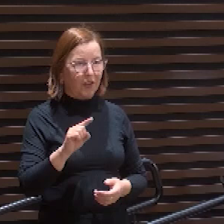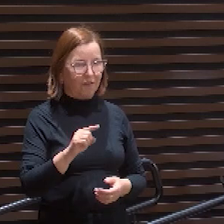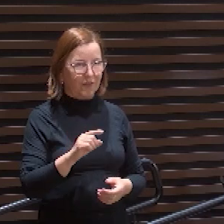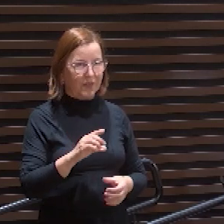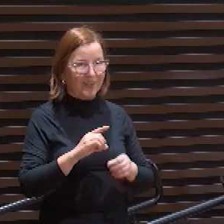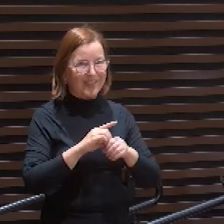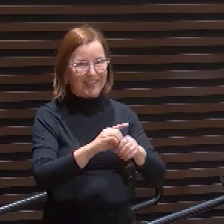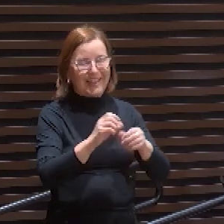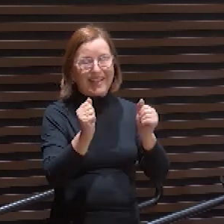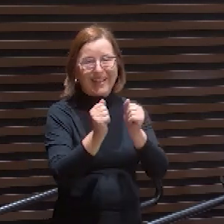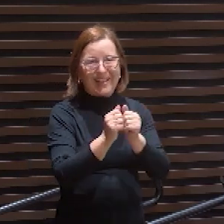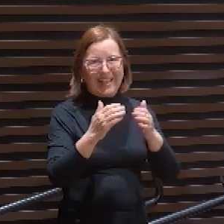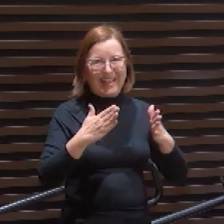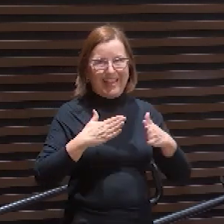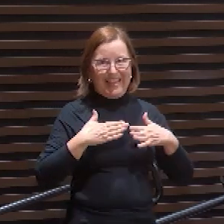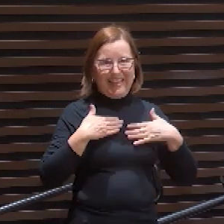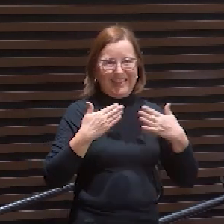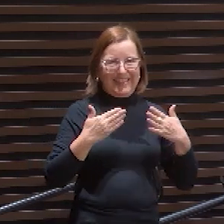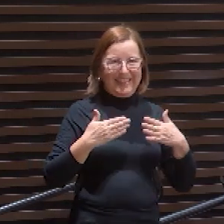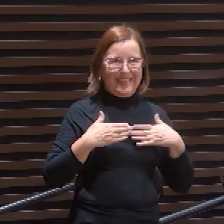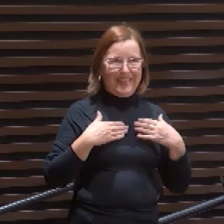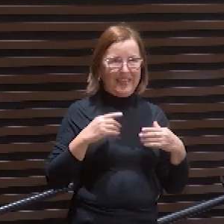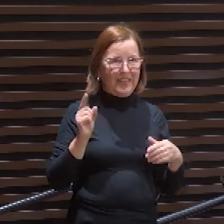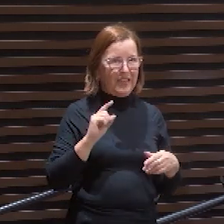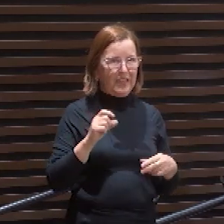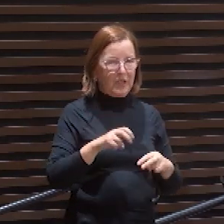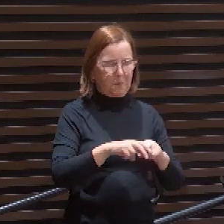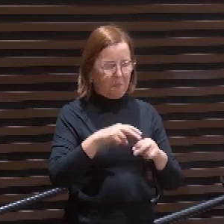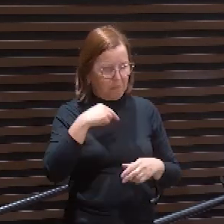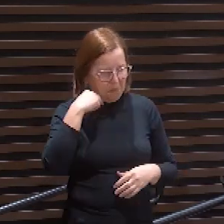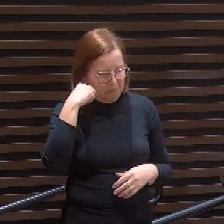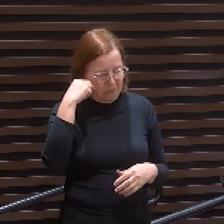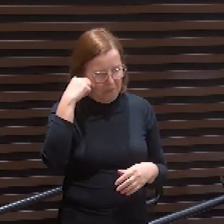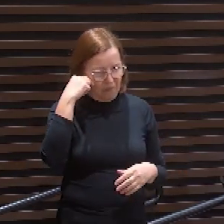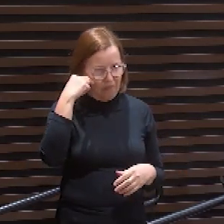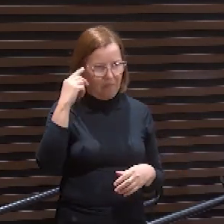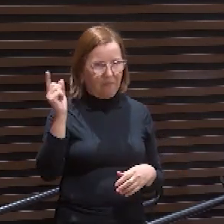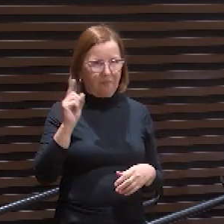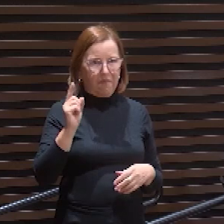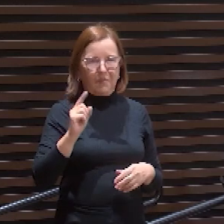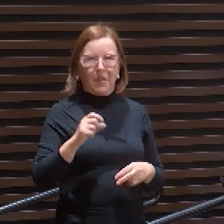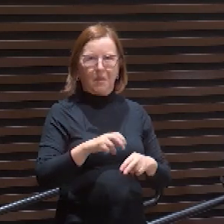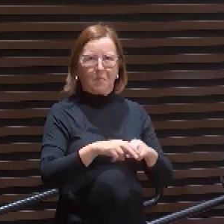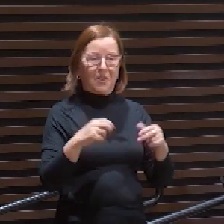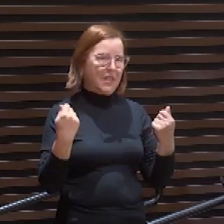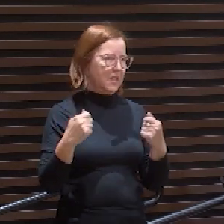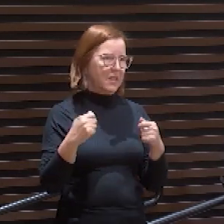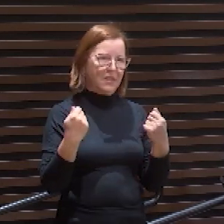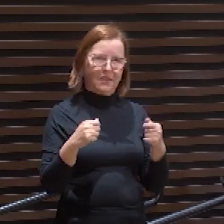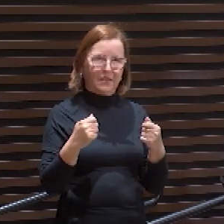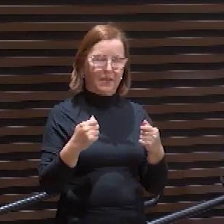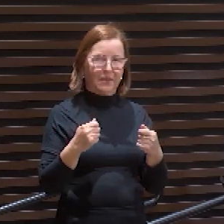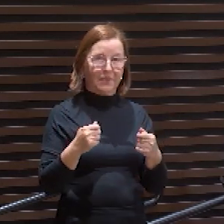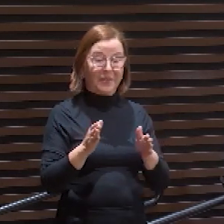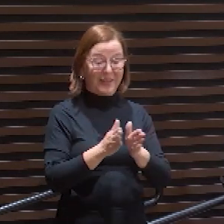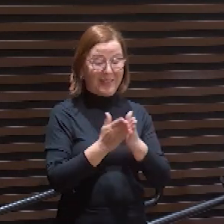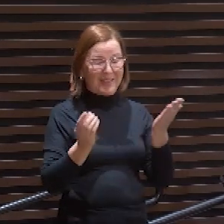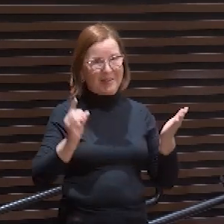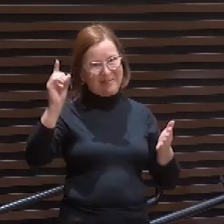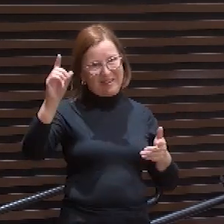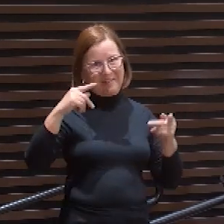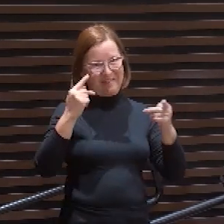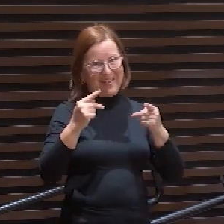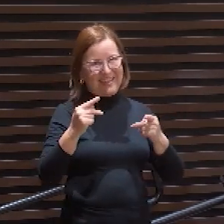com alegria. Não por constrangimento, nem por necessidade. E a Bíblia diz, porque